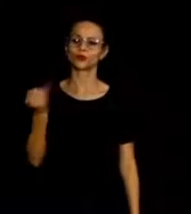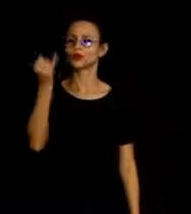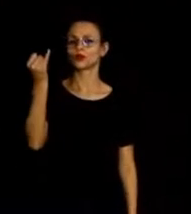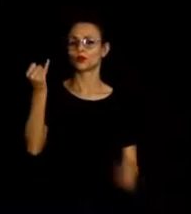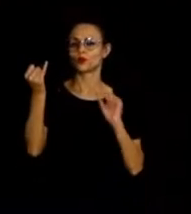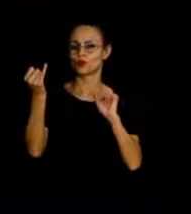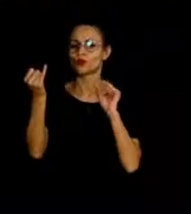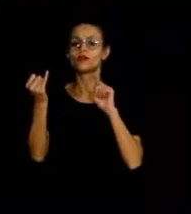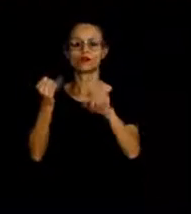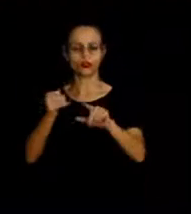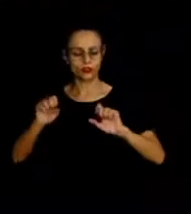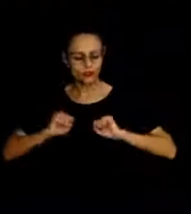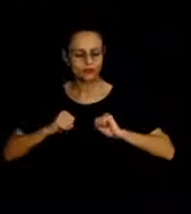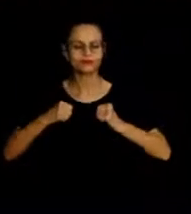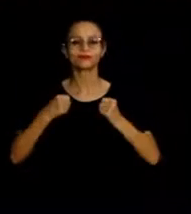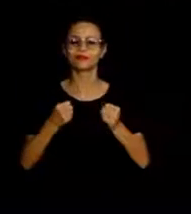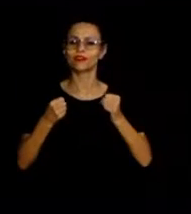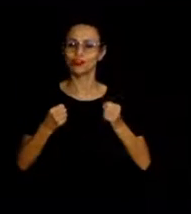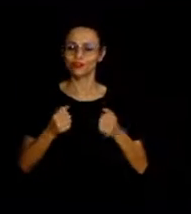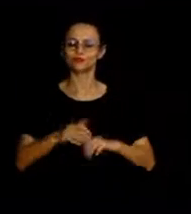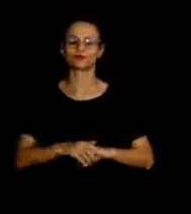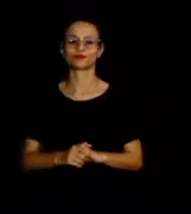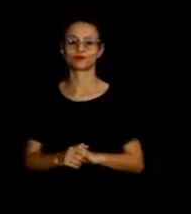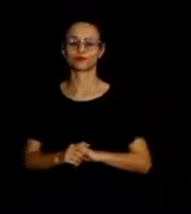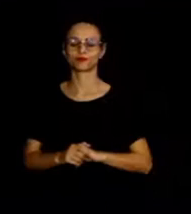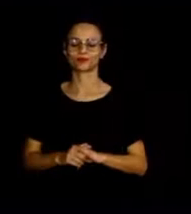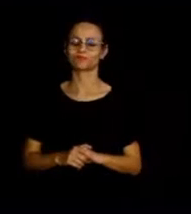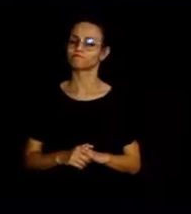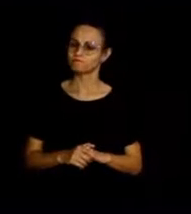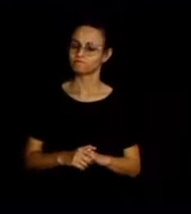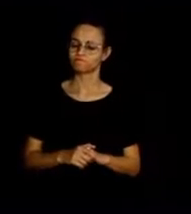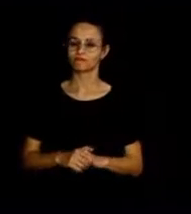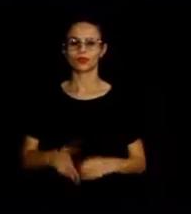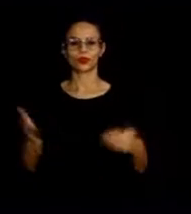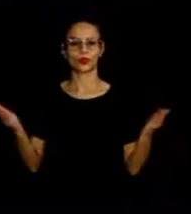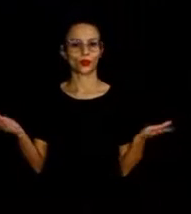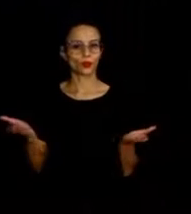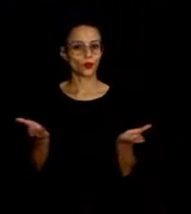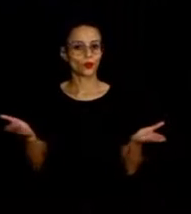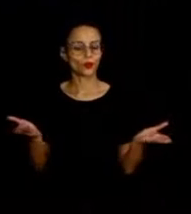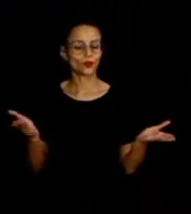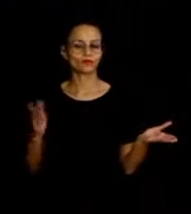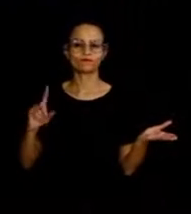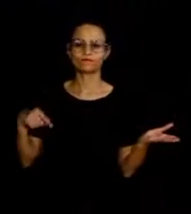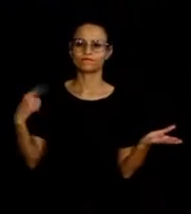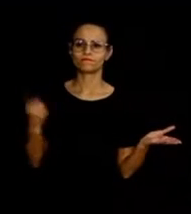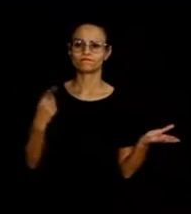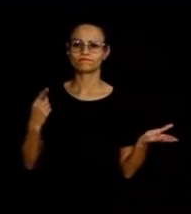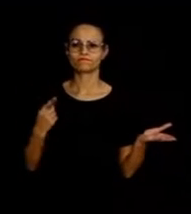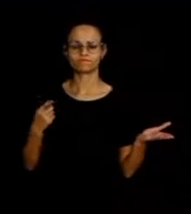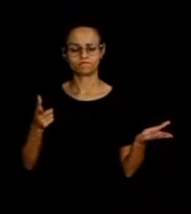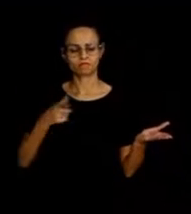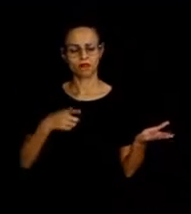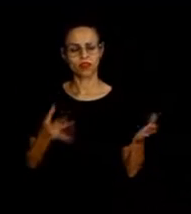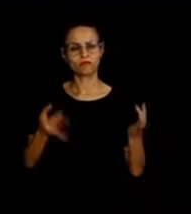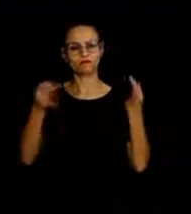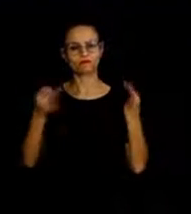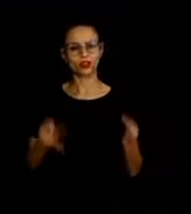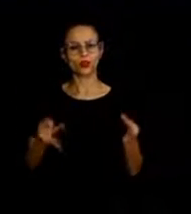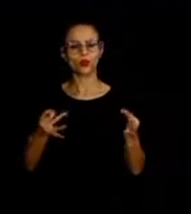importante que você se engaje a Hoje em dia a gente tem uma convicção